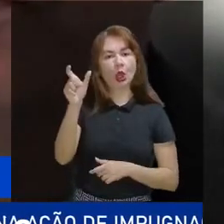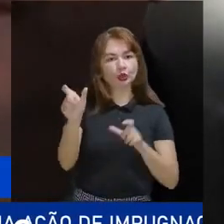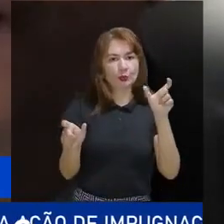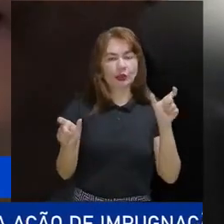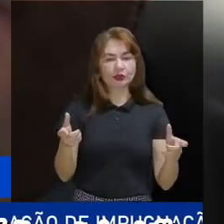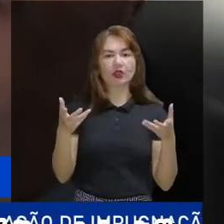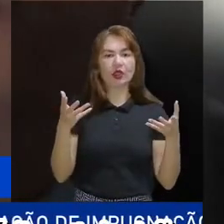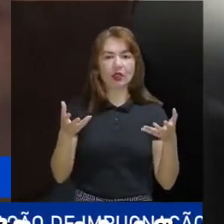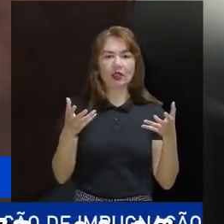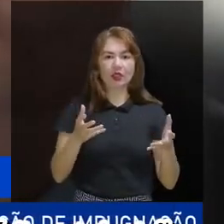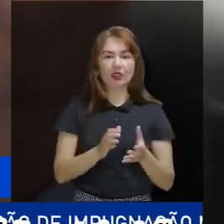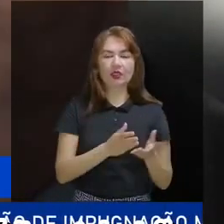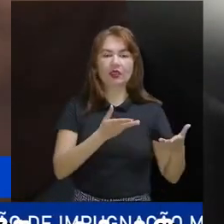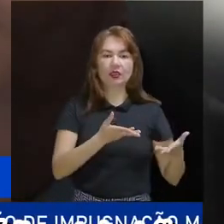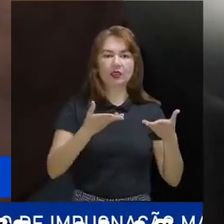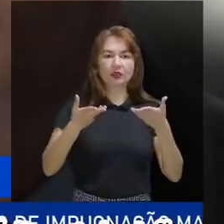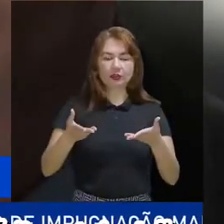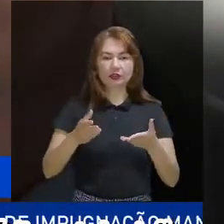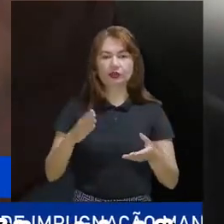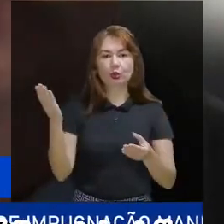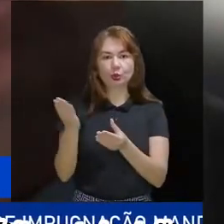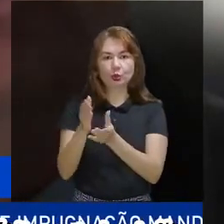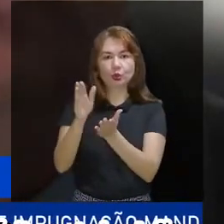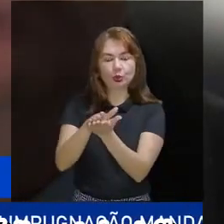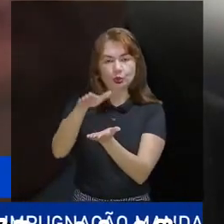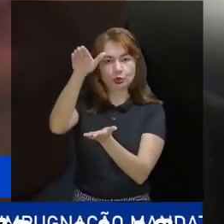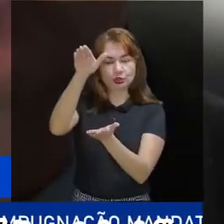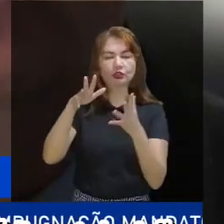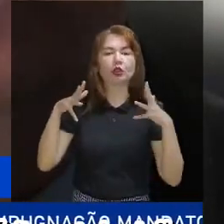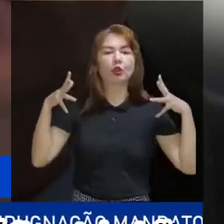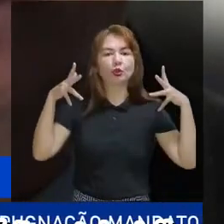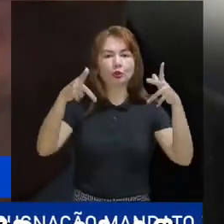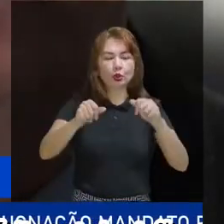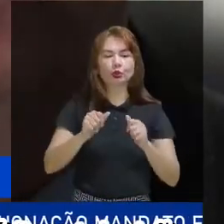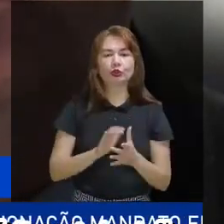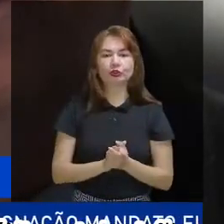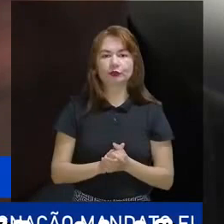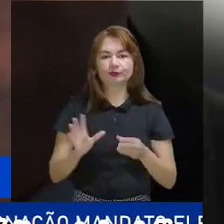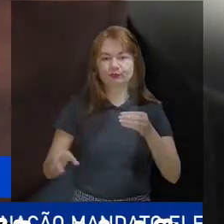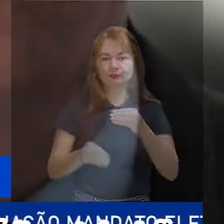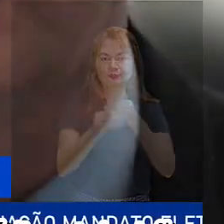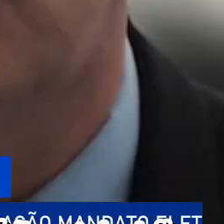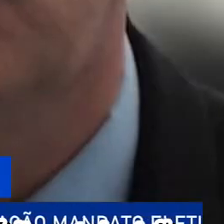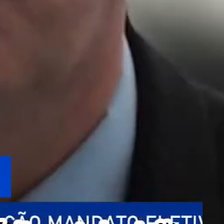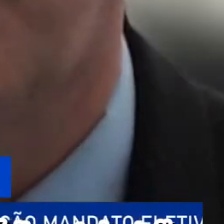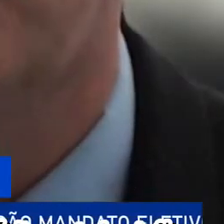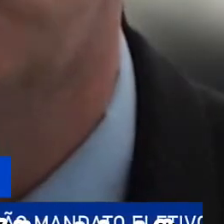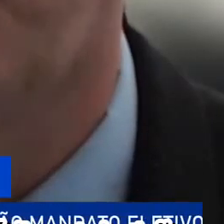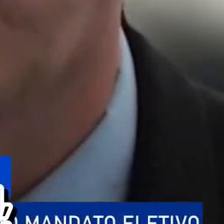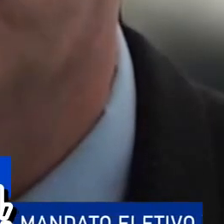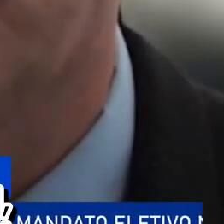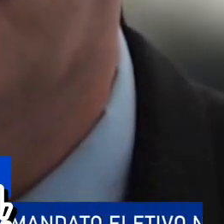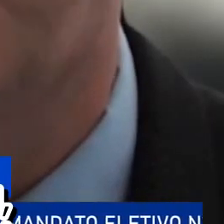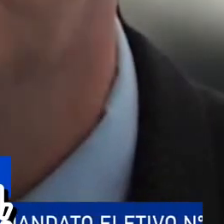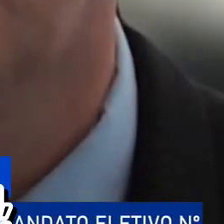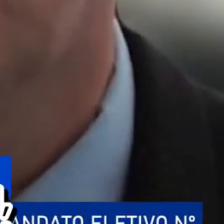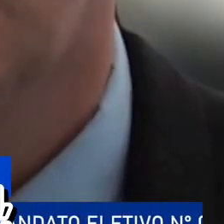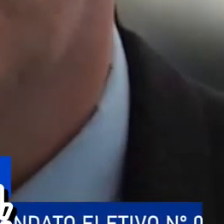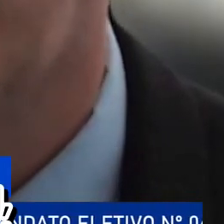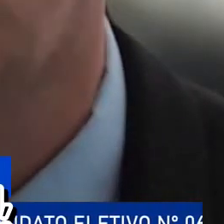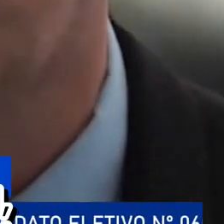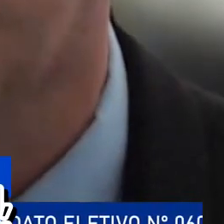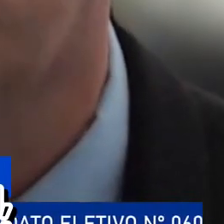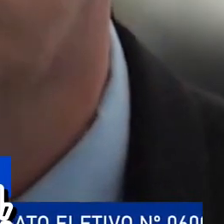requeriram declaração fossem na apelação apresentados de nos autos, impugnação abre aspas, todas as inserções veiculadas no rádio e televisão, partido